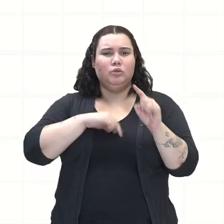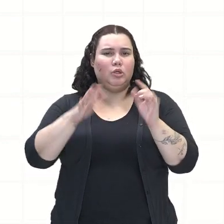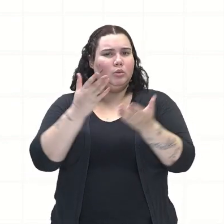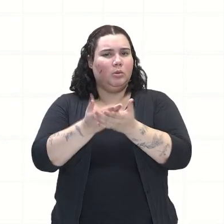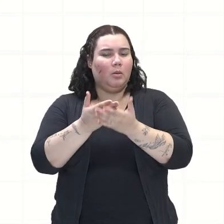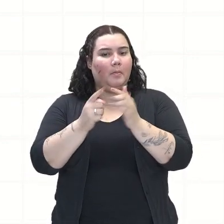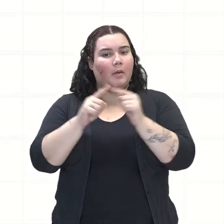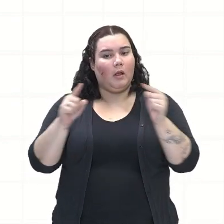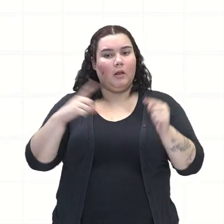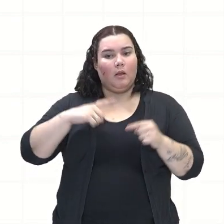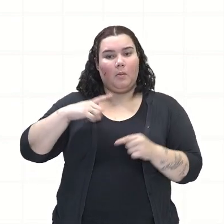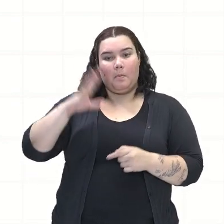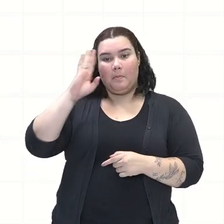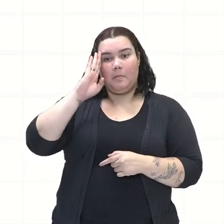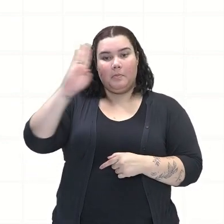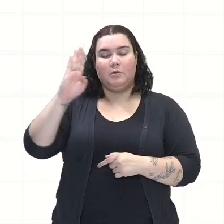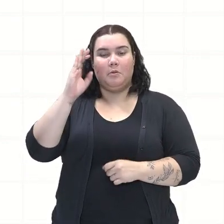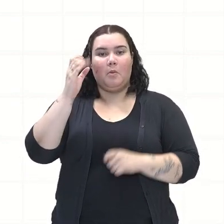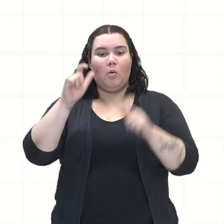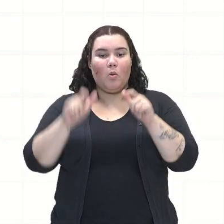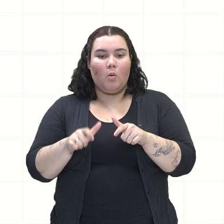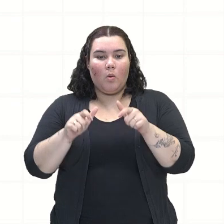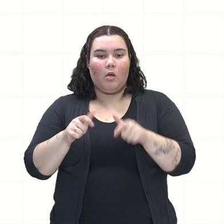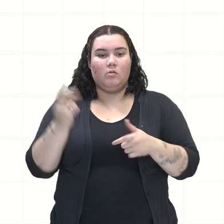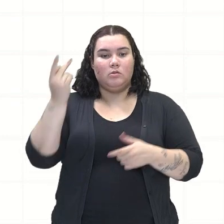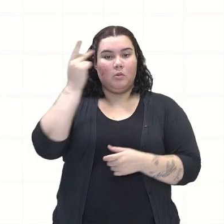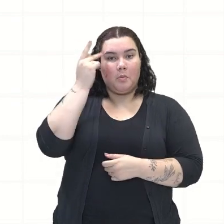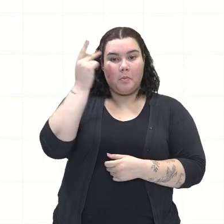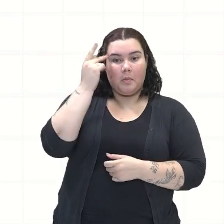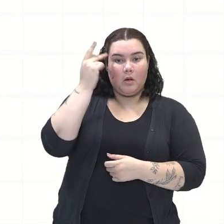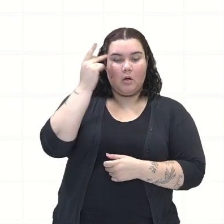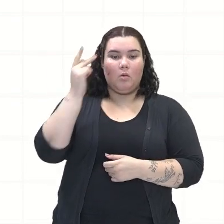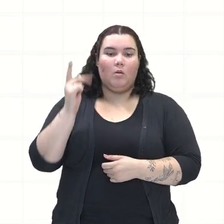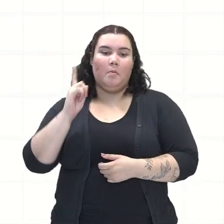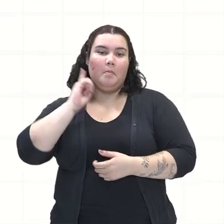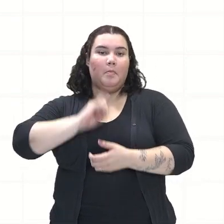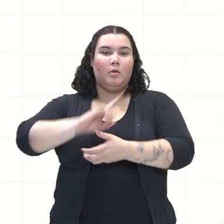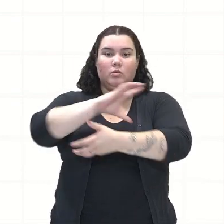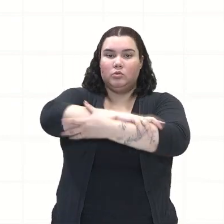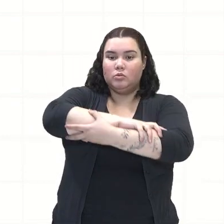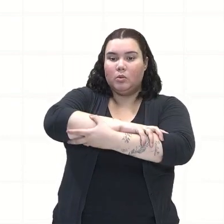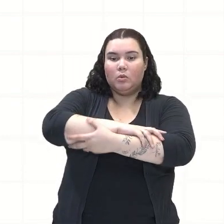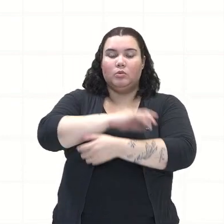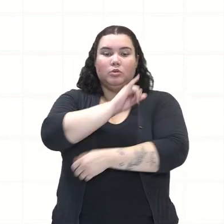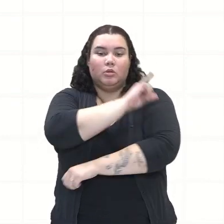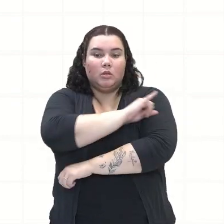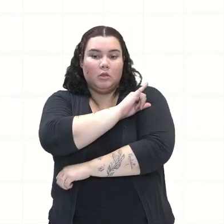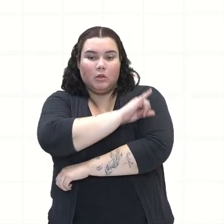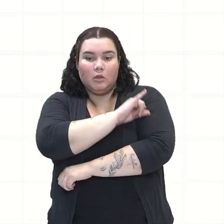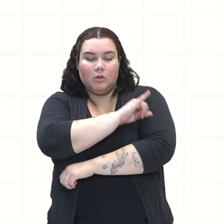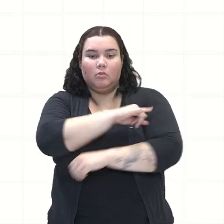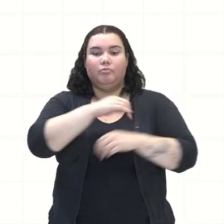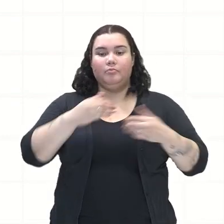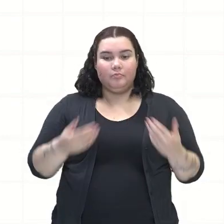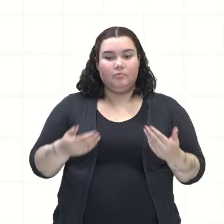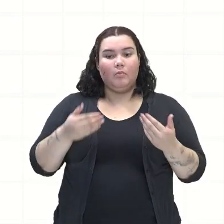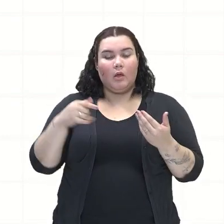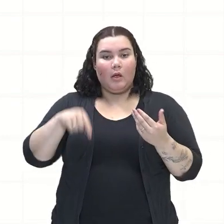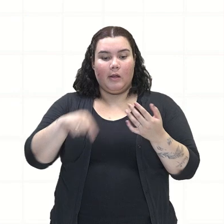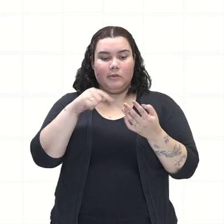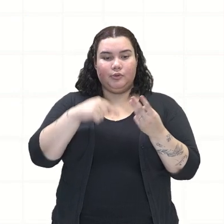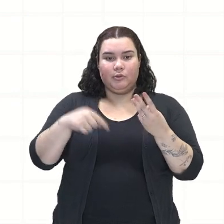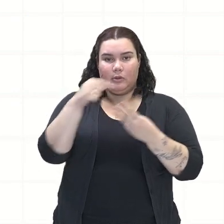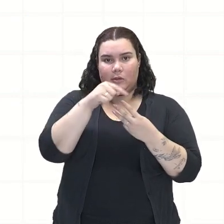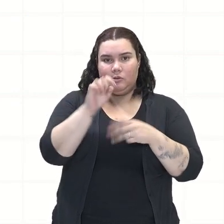aqui o coração industrial do Brasil, São Paulo, Belo Horizonte, Rio de Janeiro, né? Todas essas áreas, elas